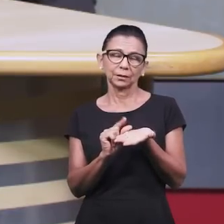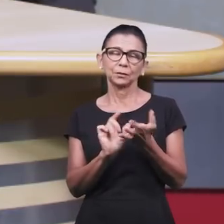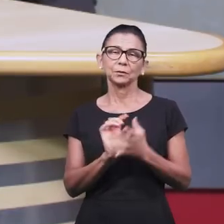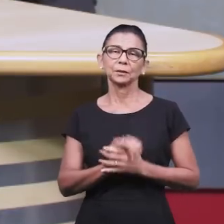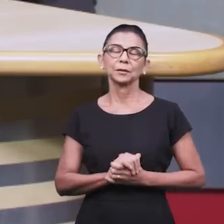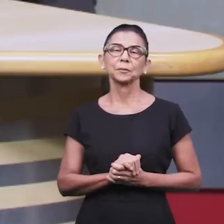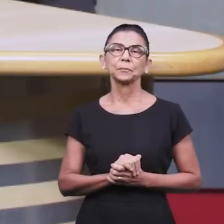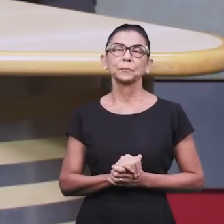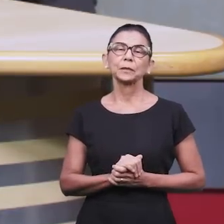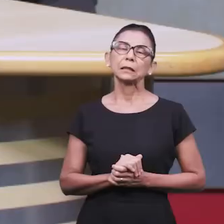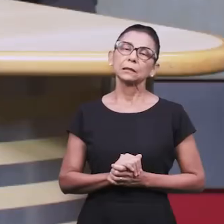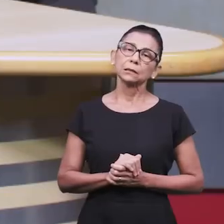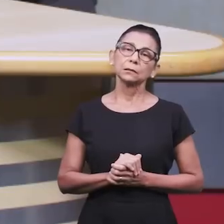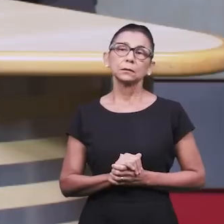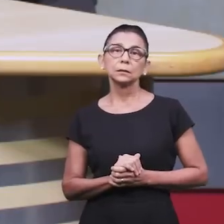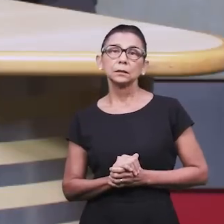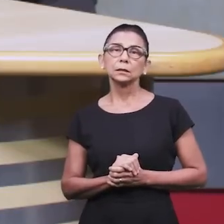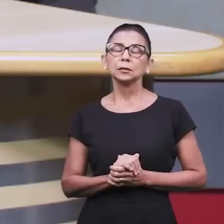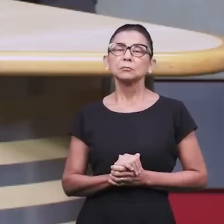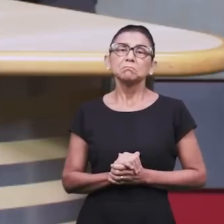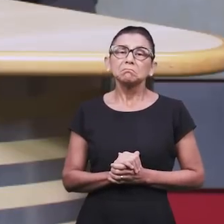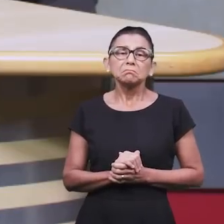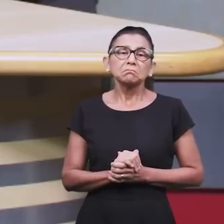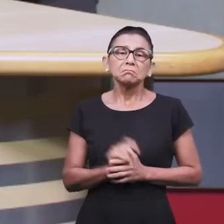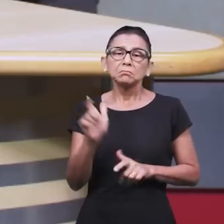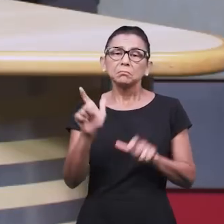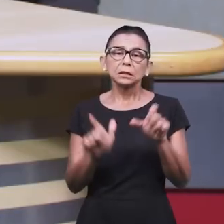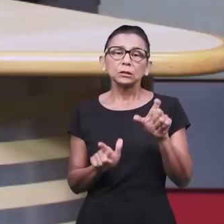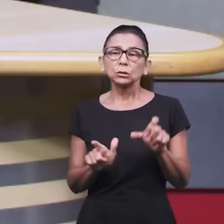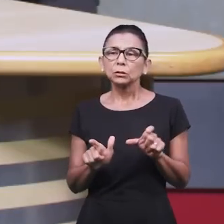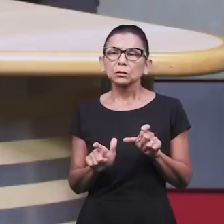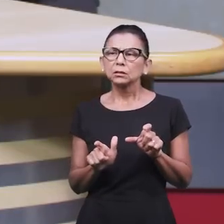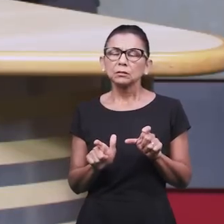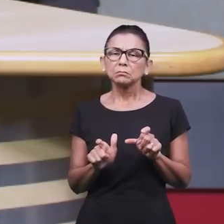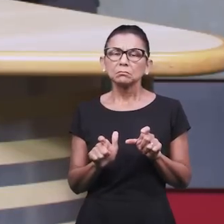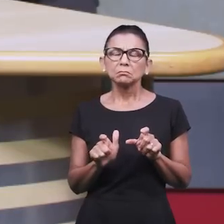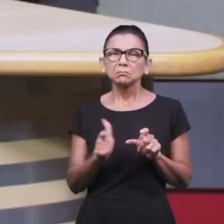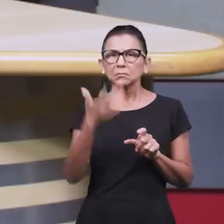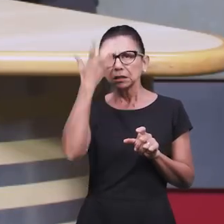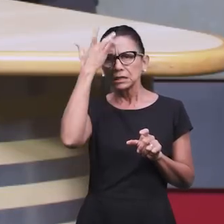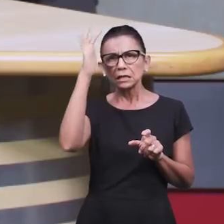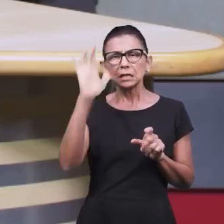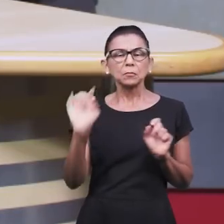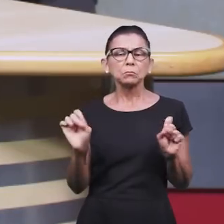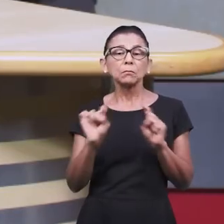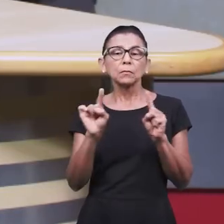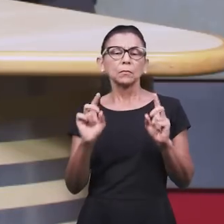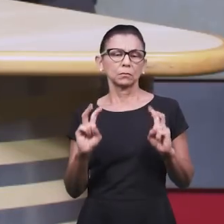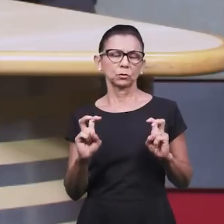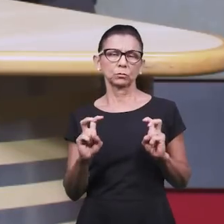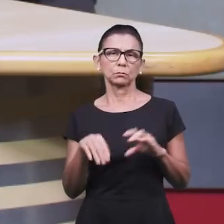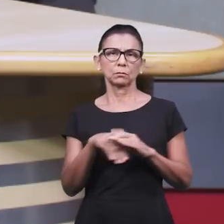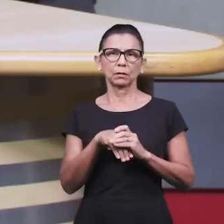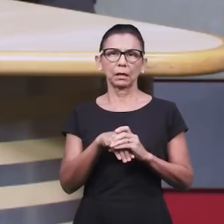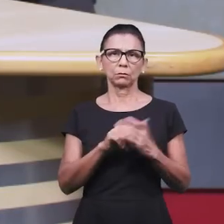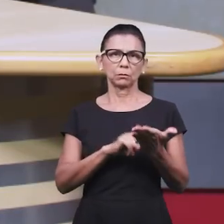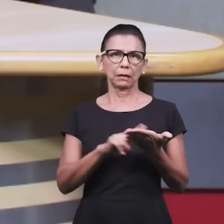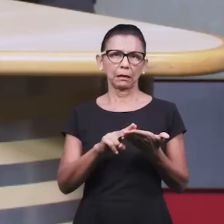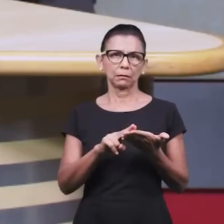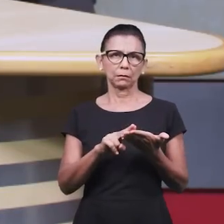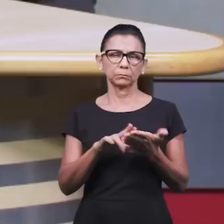na Bíblia e que eventualmente muitas pessoas não sabem nem o que ele aborda. Então, como é que a gente